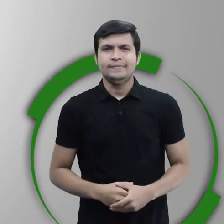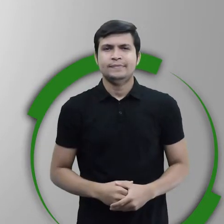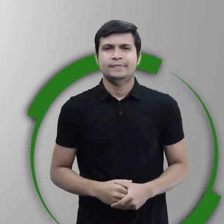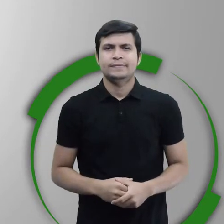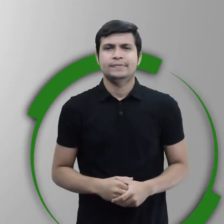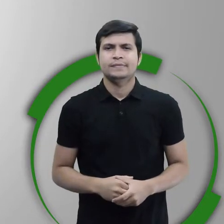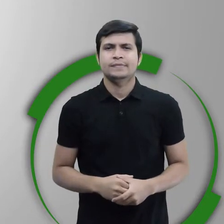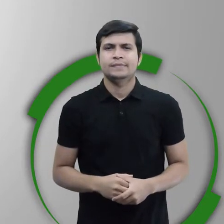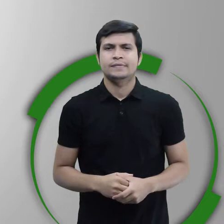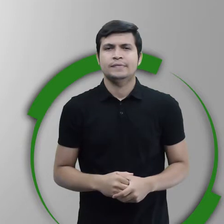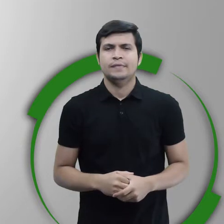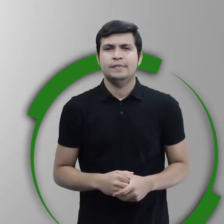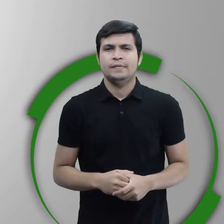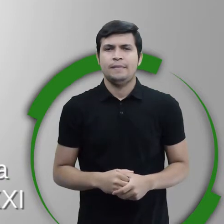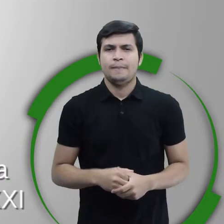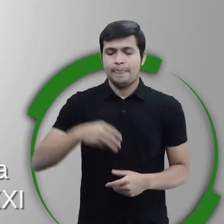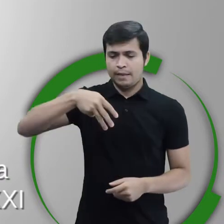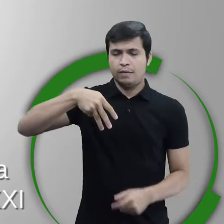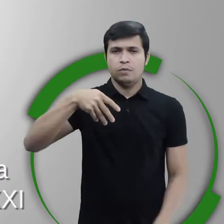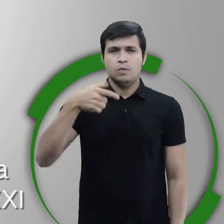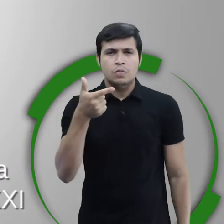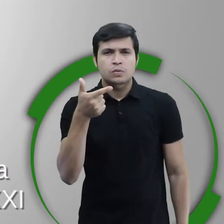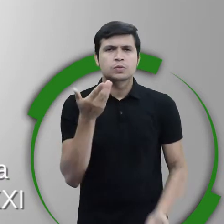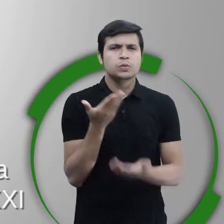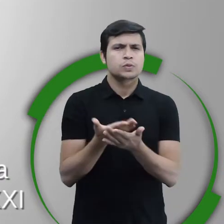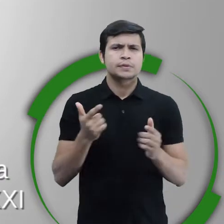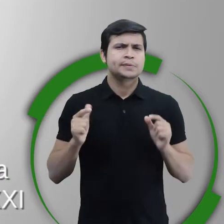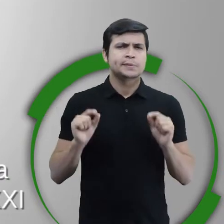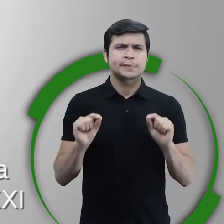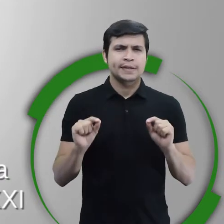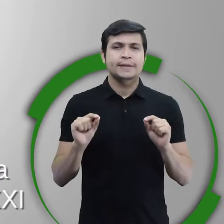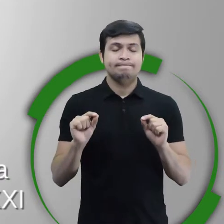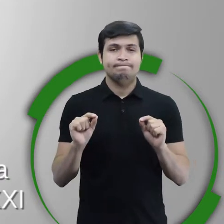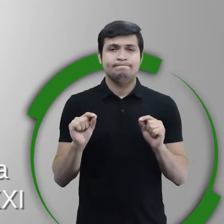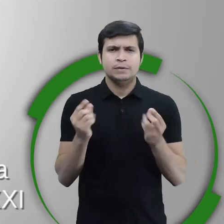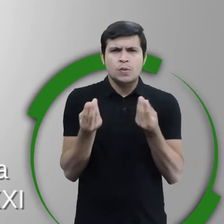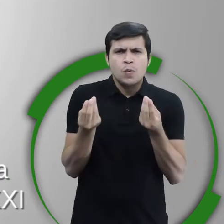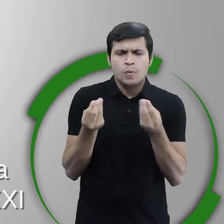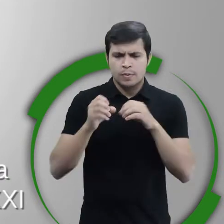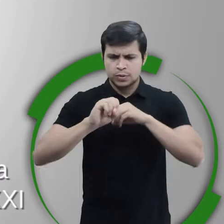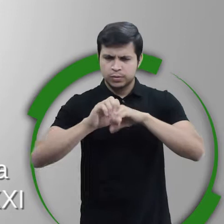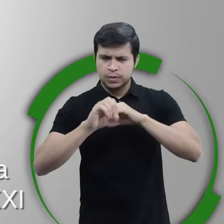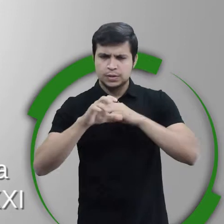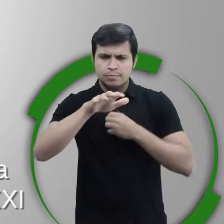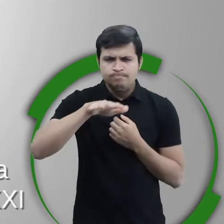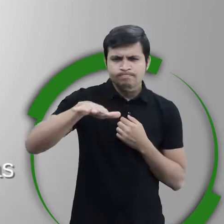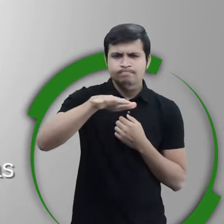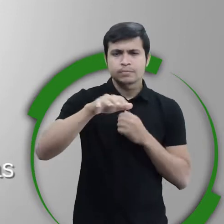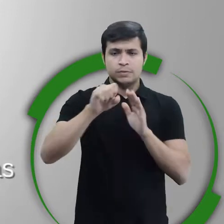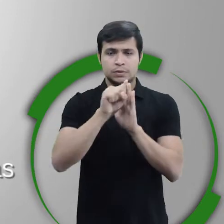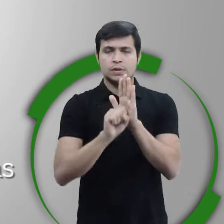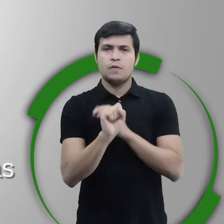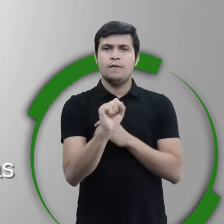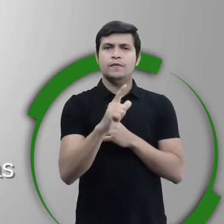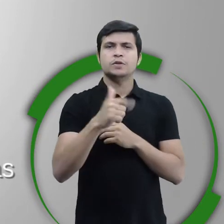Distância, o AVOSED. No segundo módulo, trabalharemos o tema Perspectivas Educacionais para o Século XXI,